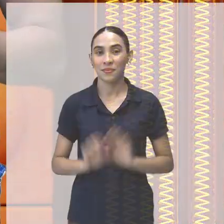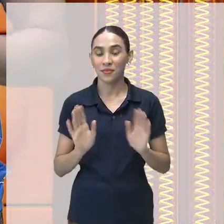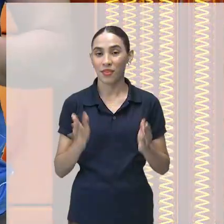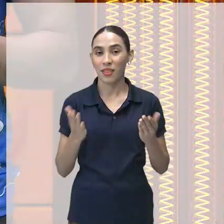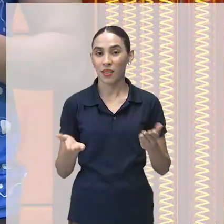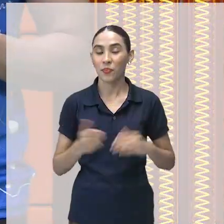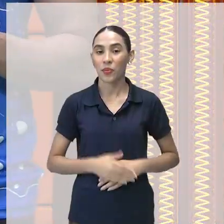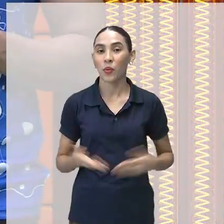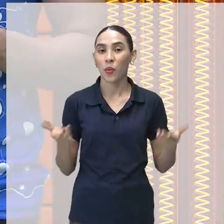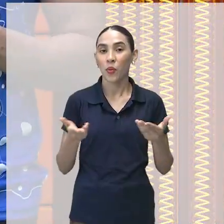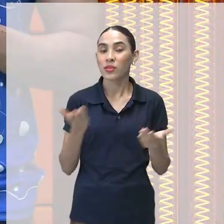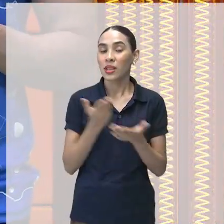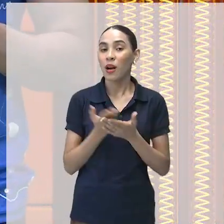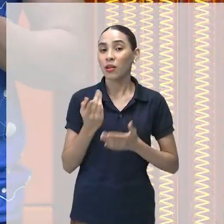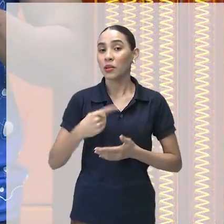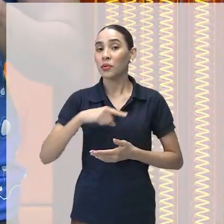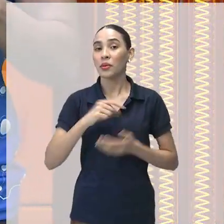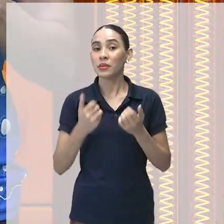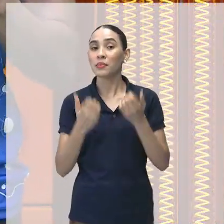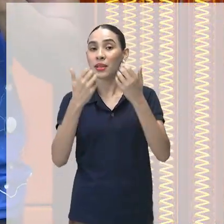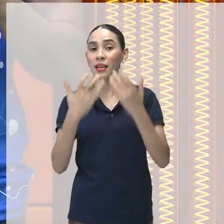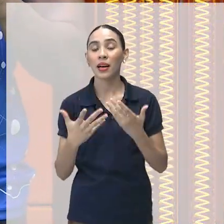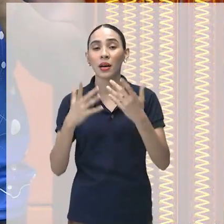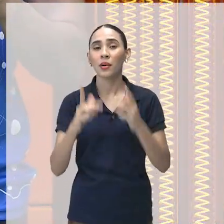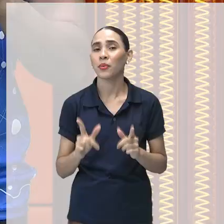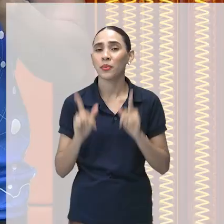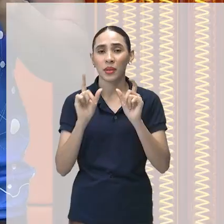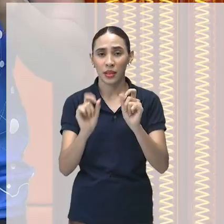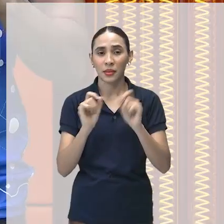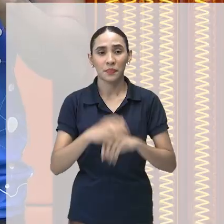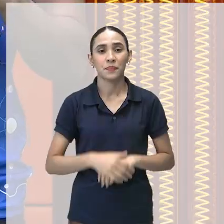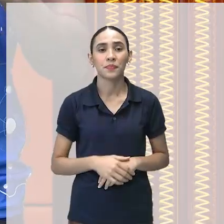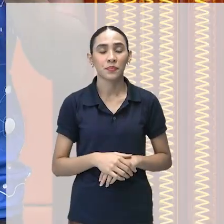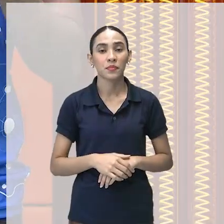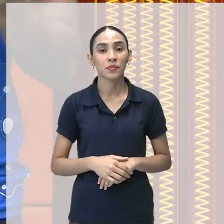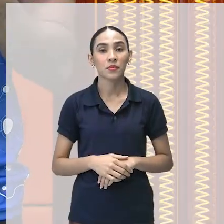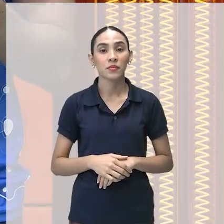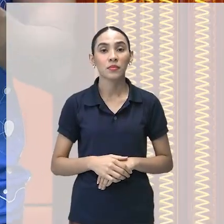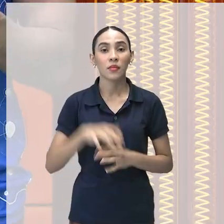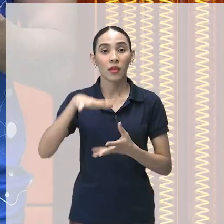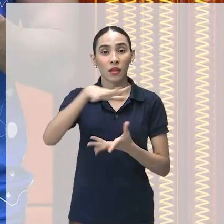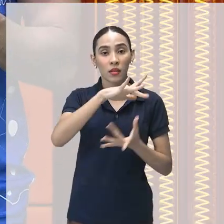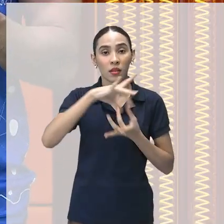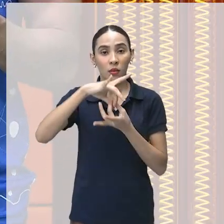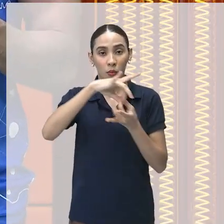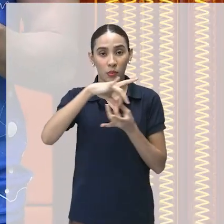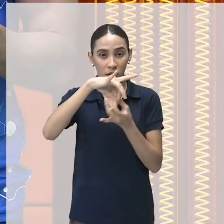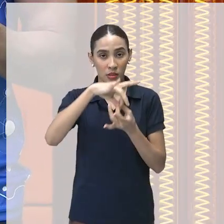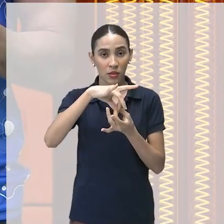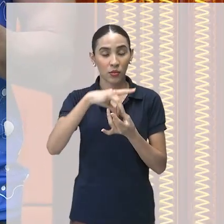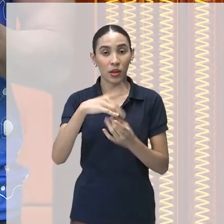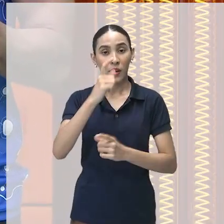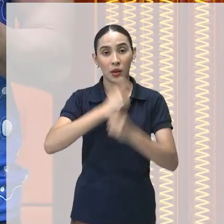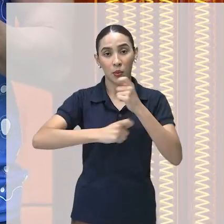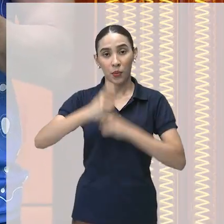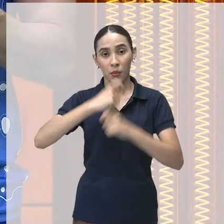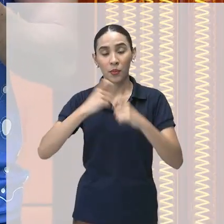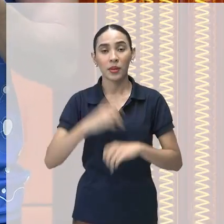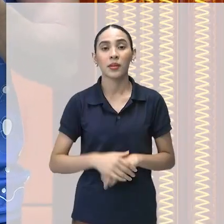Bem, nesta aula nós vamos falar basicamente sobre a globalização da